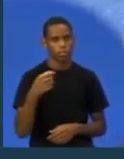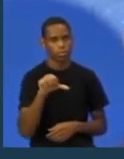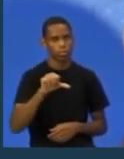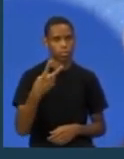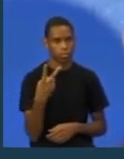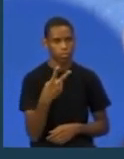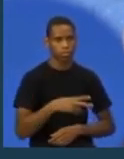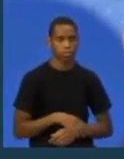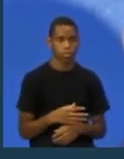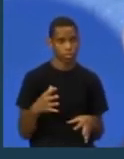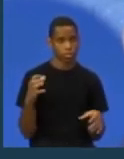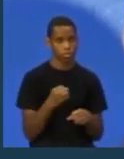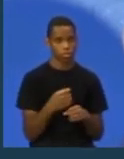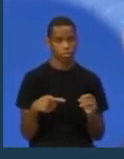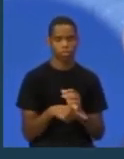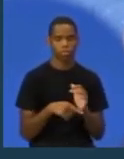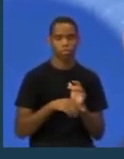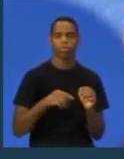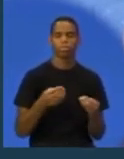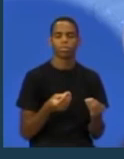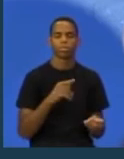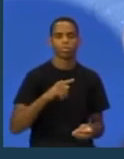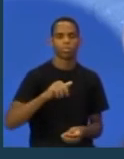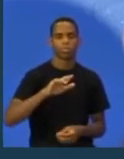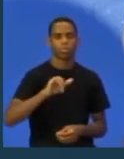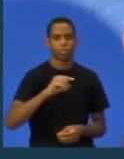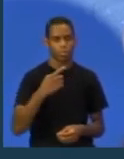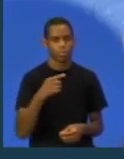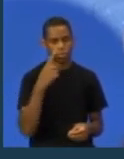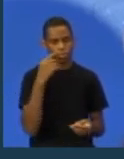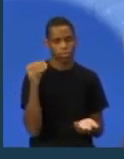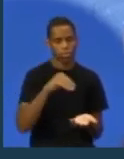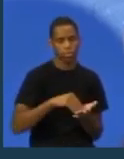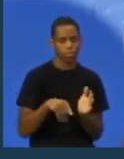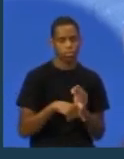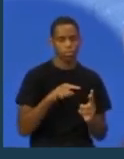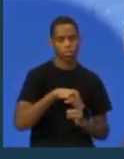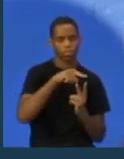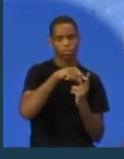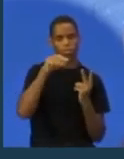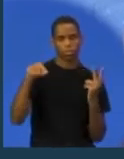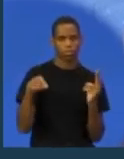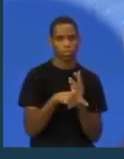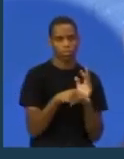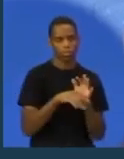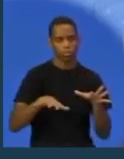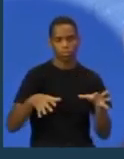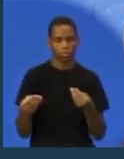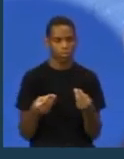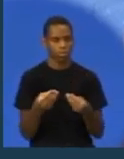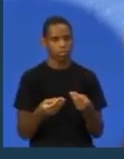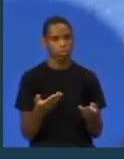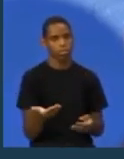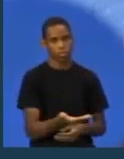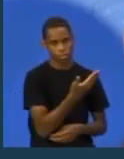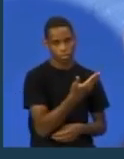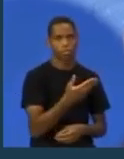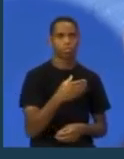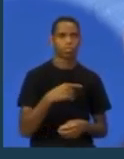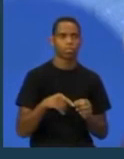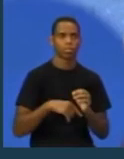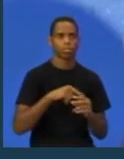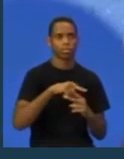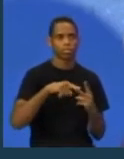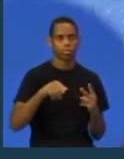91,92. Para calcular o desvio padrão, basta você extrair a raiz quadrada da variância. Então, raiz quadrada